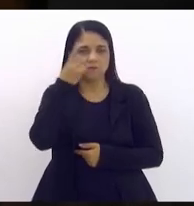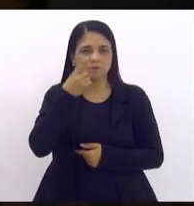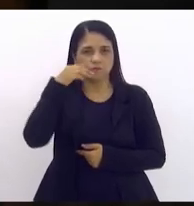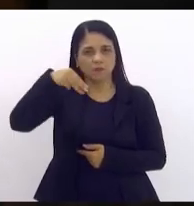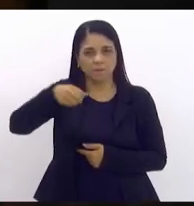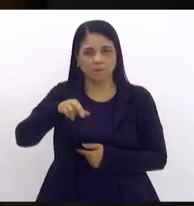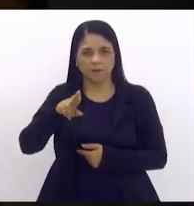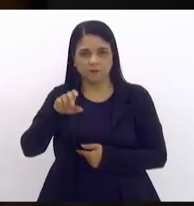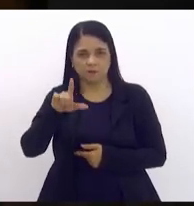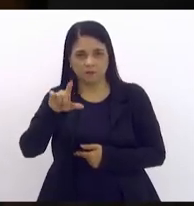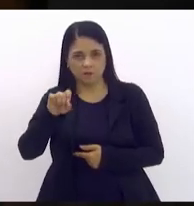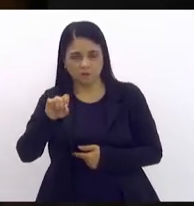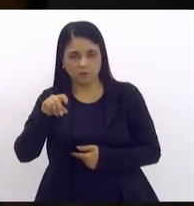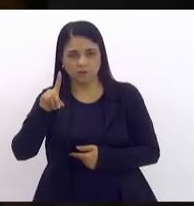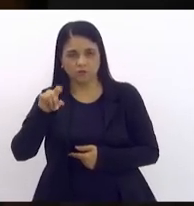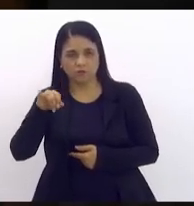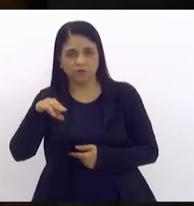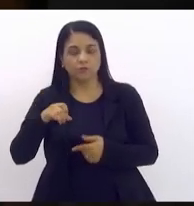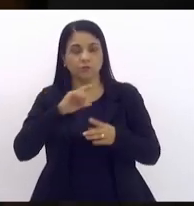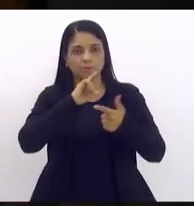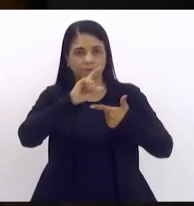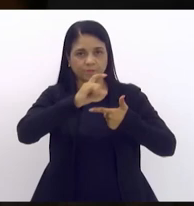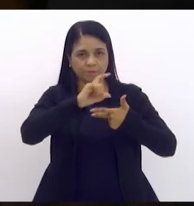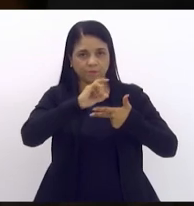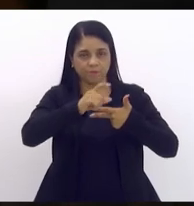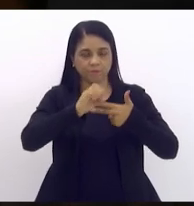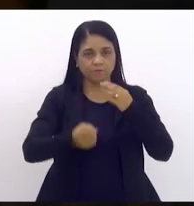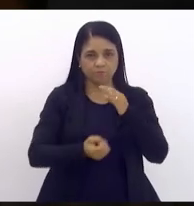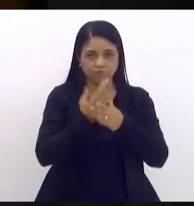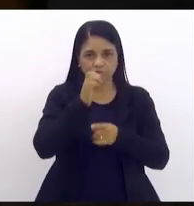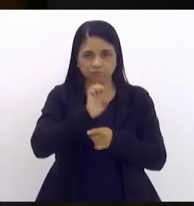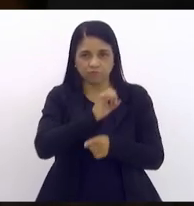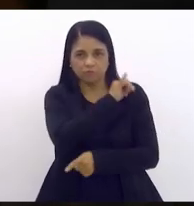Marcelo Dino, que fica criado pelo Poder Executivo no âmbito do Estado,